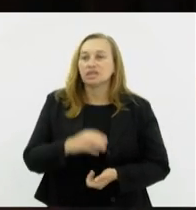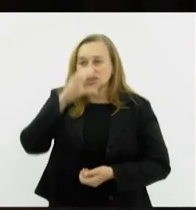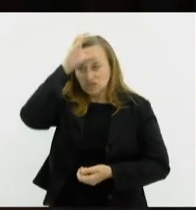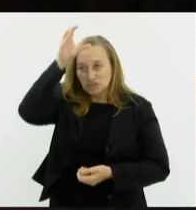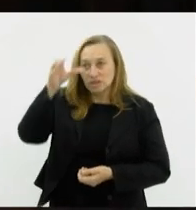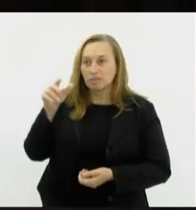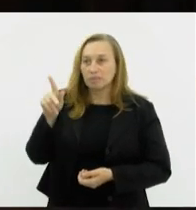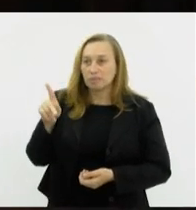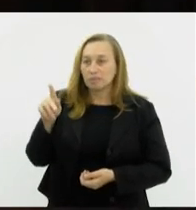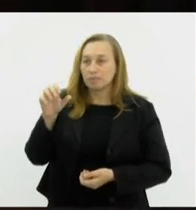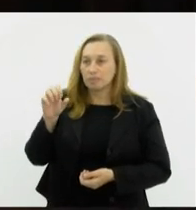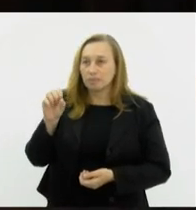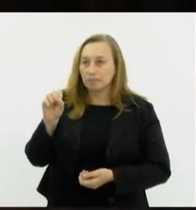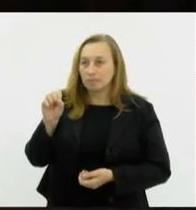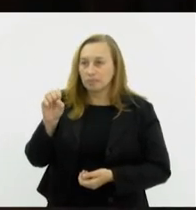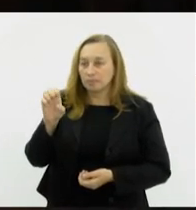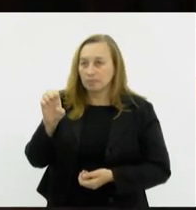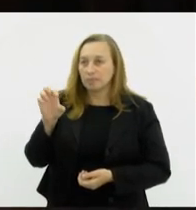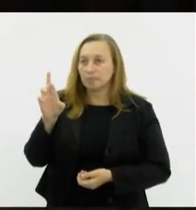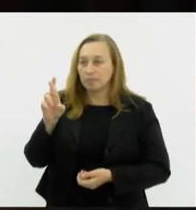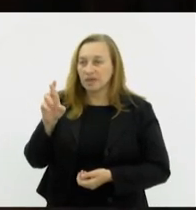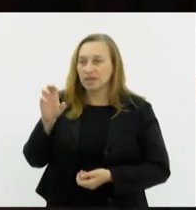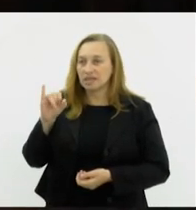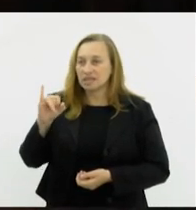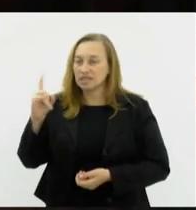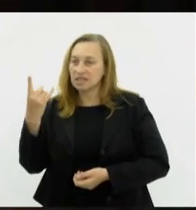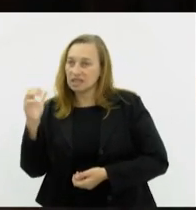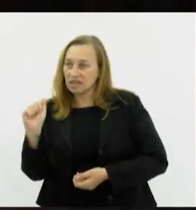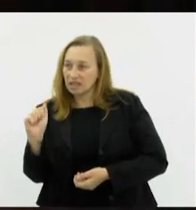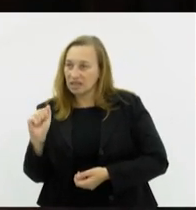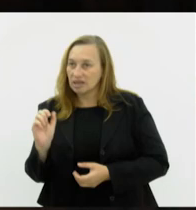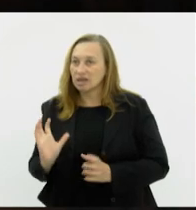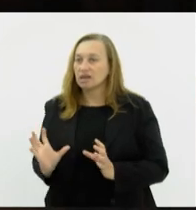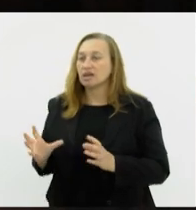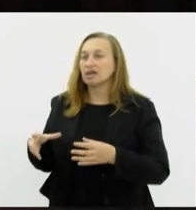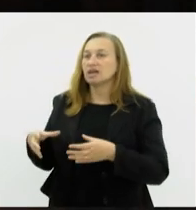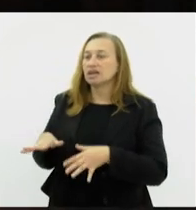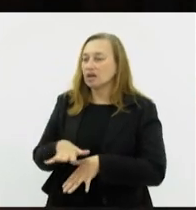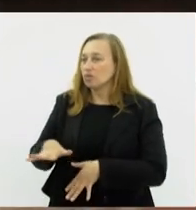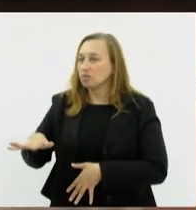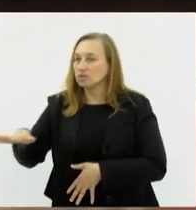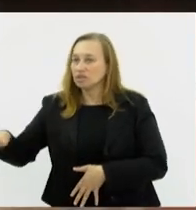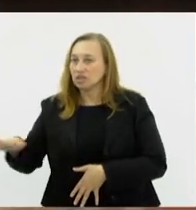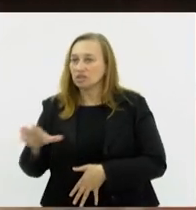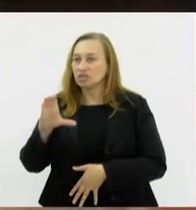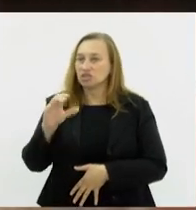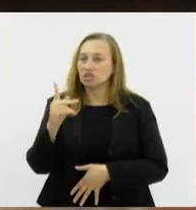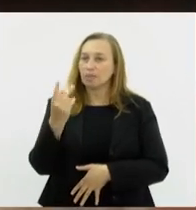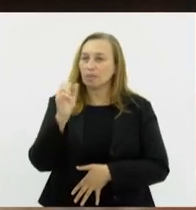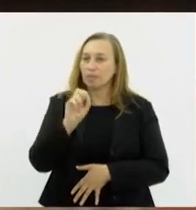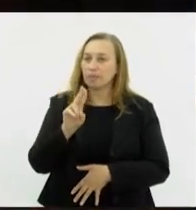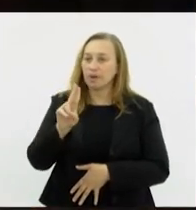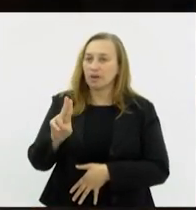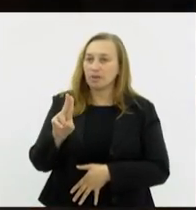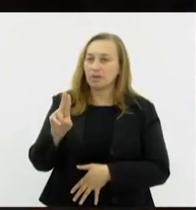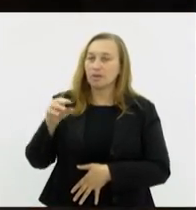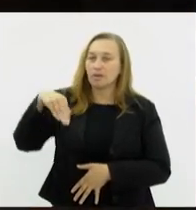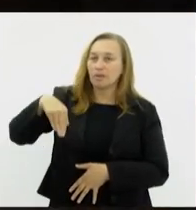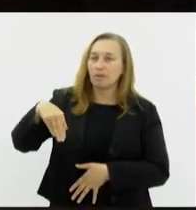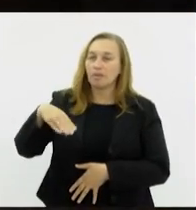Persília, a maior liderança que a comunidade Chapéu Mangueira, né, teve, uma